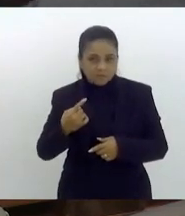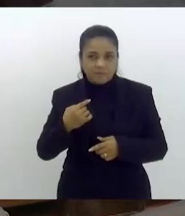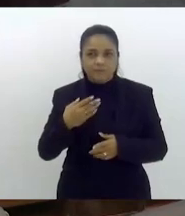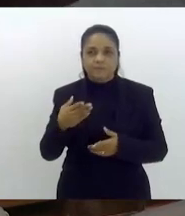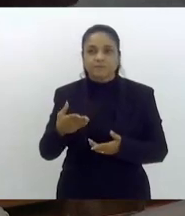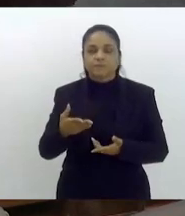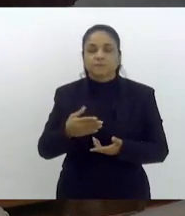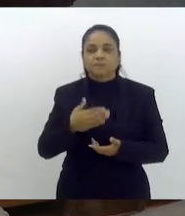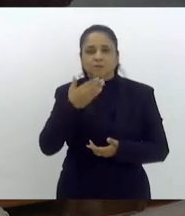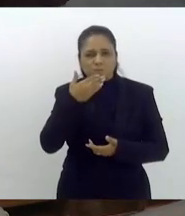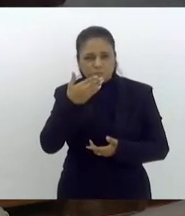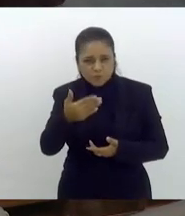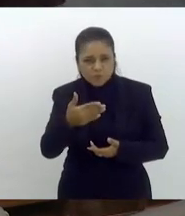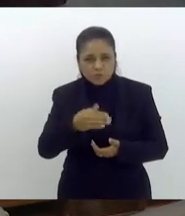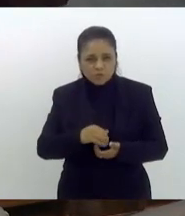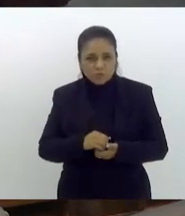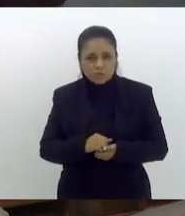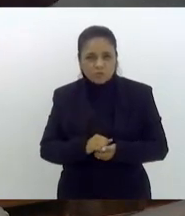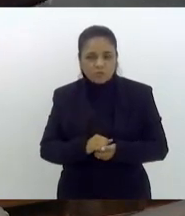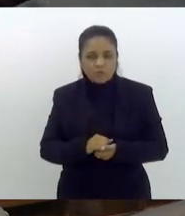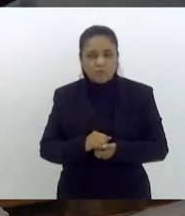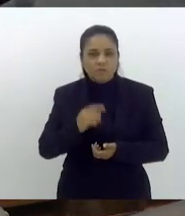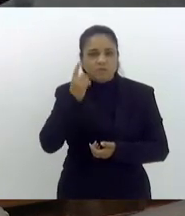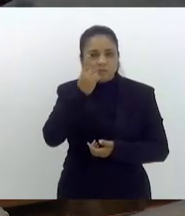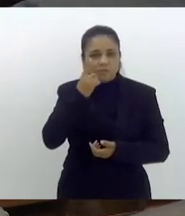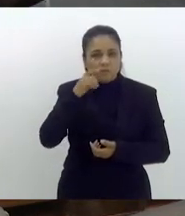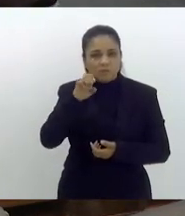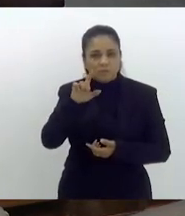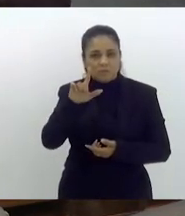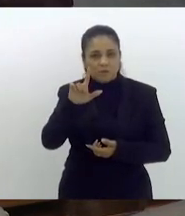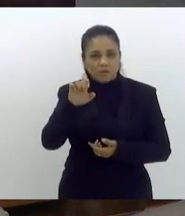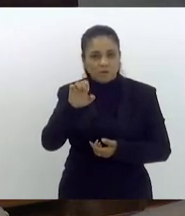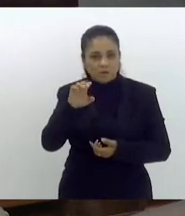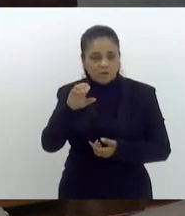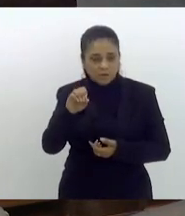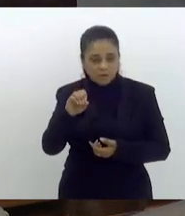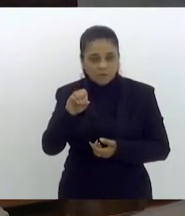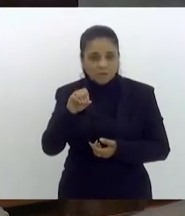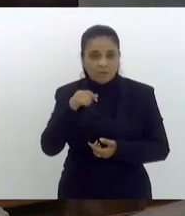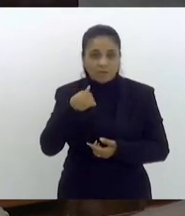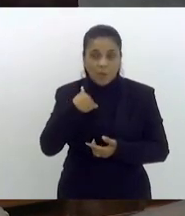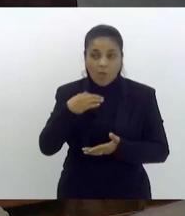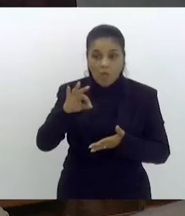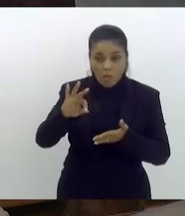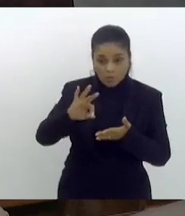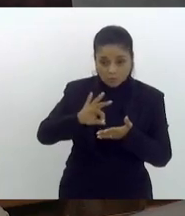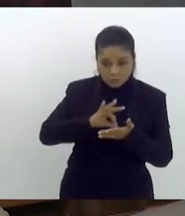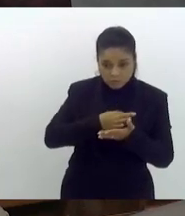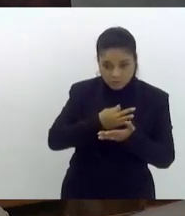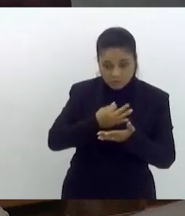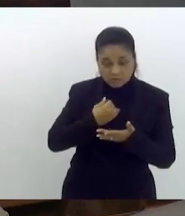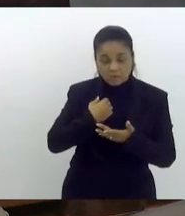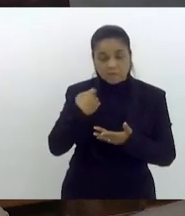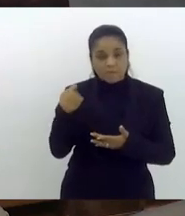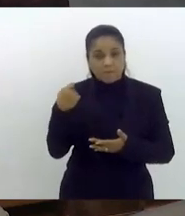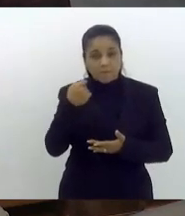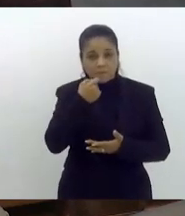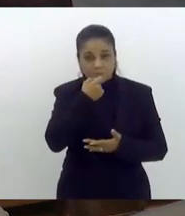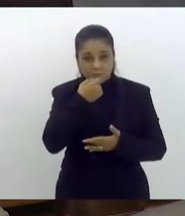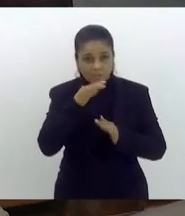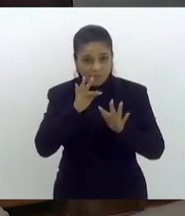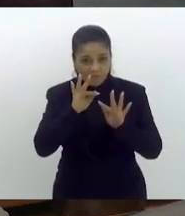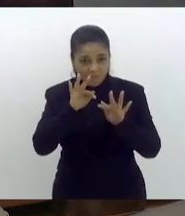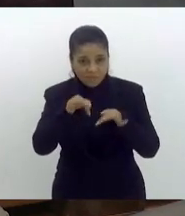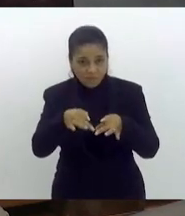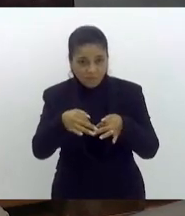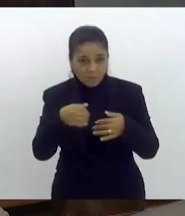questão deputado Léo porque eu tô inscrita no expediente final eu imagino que a senhora não